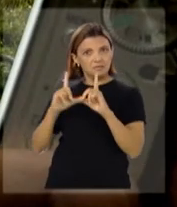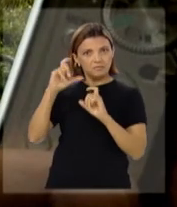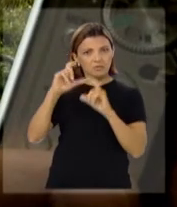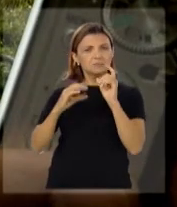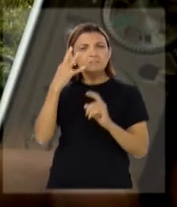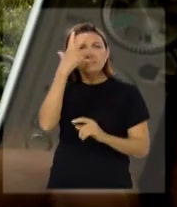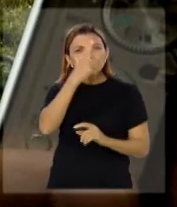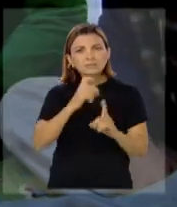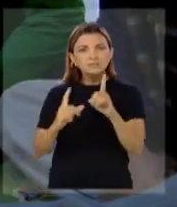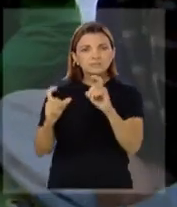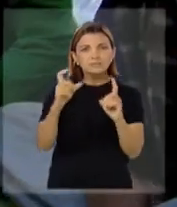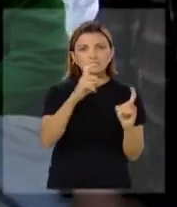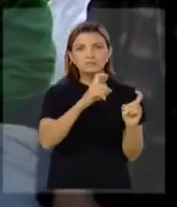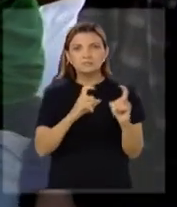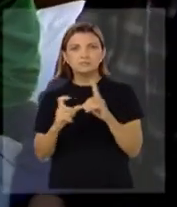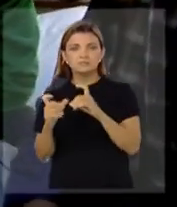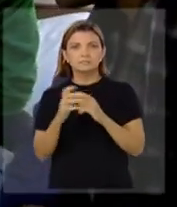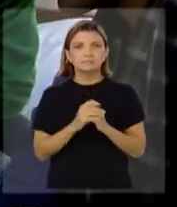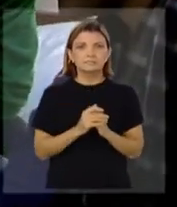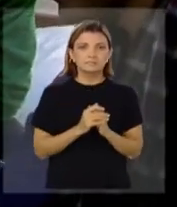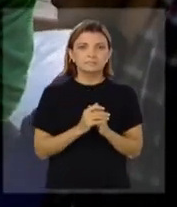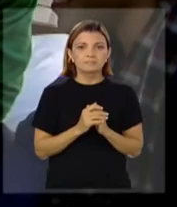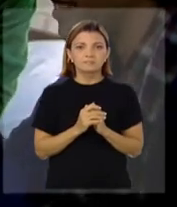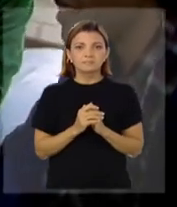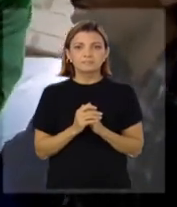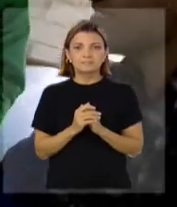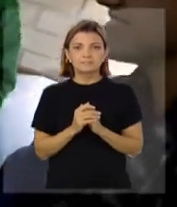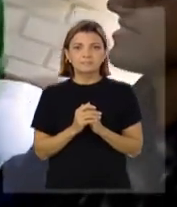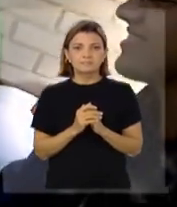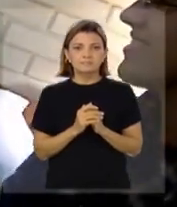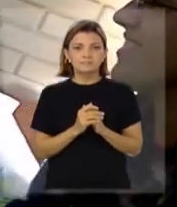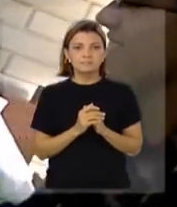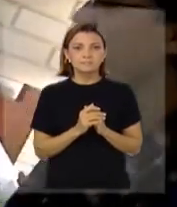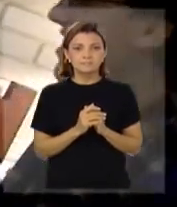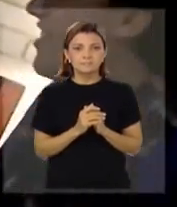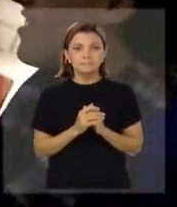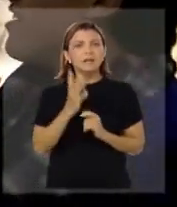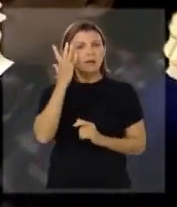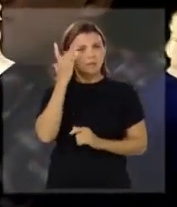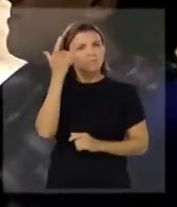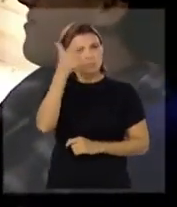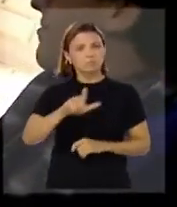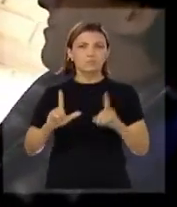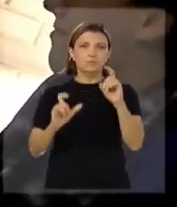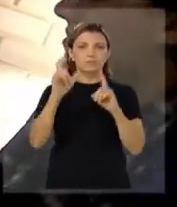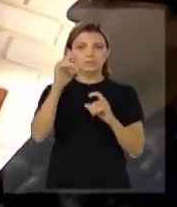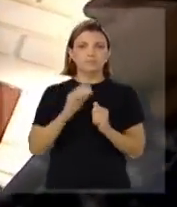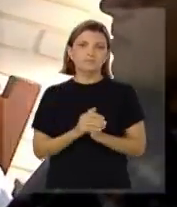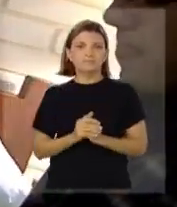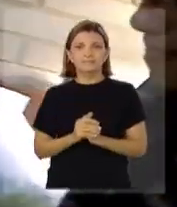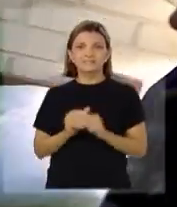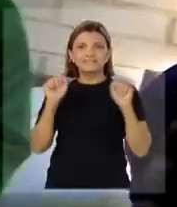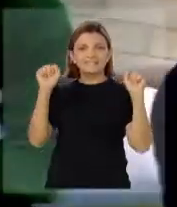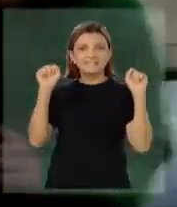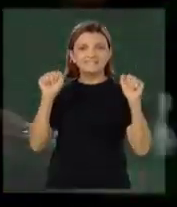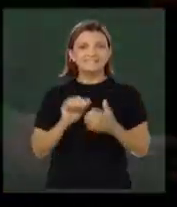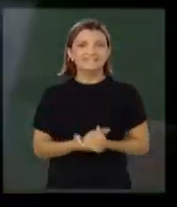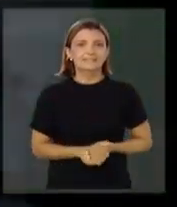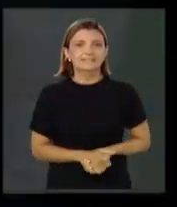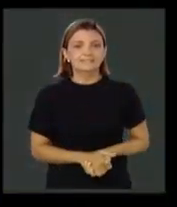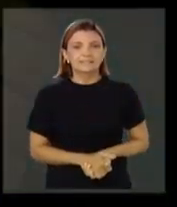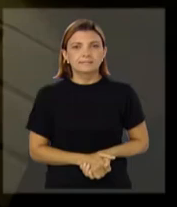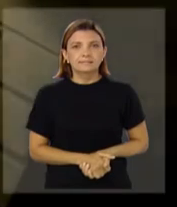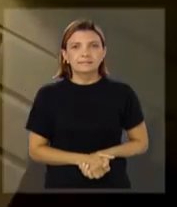tá bem bonita. E voltou pro começo. Acabou. Ah. Viu? Amanhã a gente tira mais fotos. Eba.